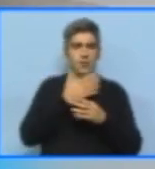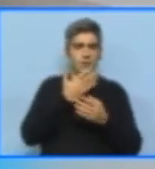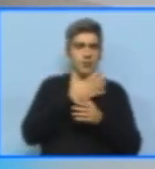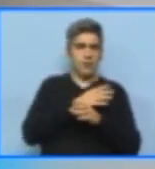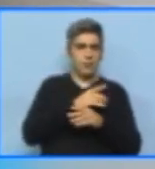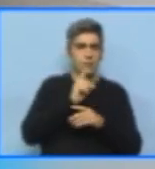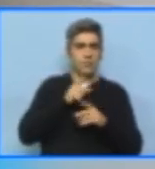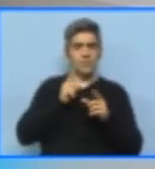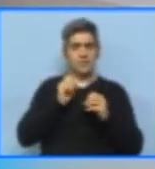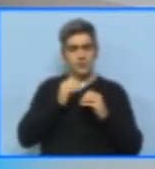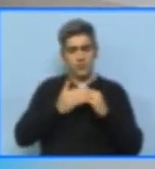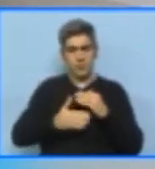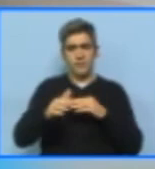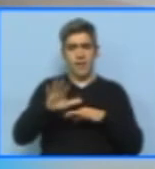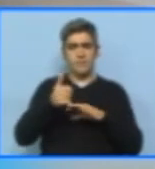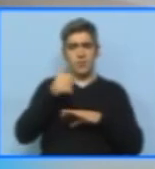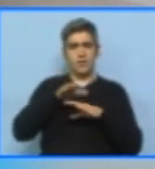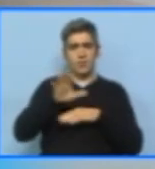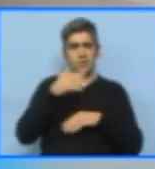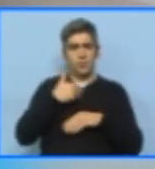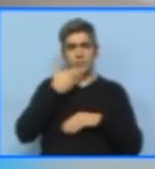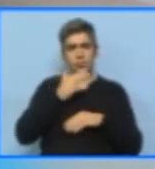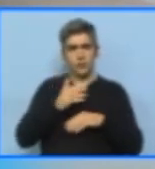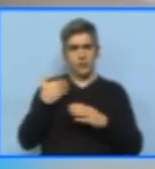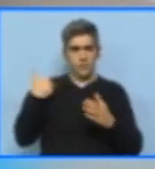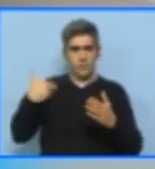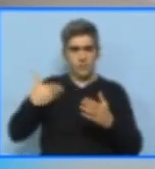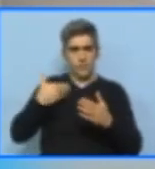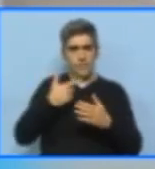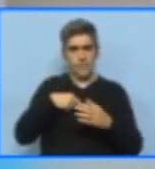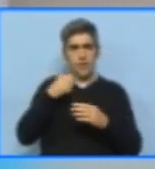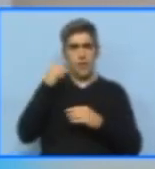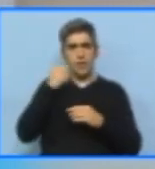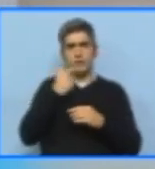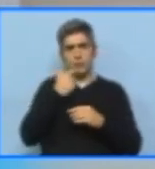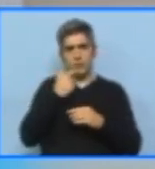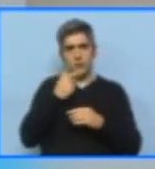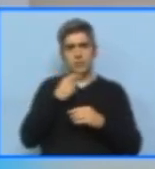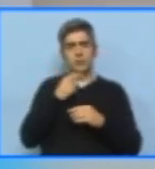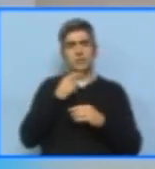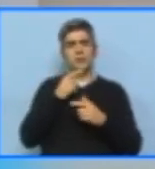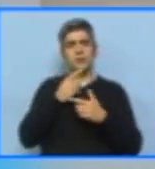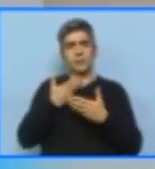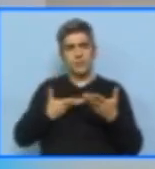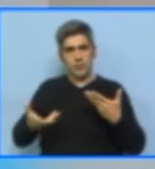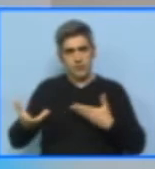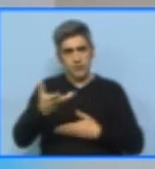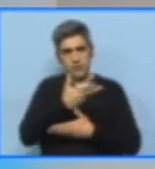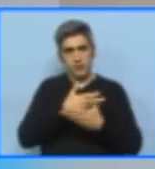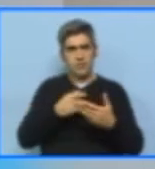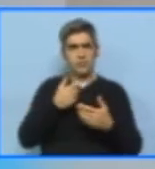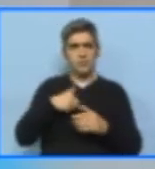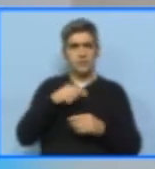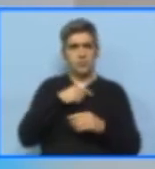do ponto zero, agora é que vai ser. E eu tenho tido essa experiência que nós ganhamos muito em partilhar aquilo que são